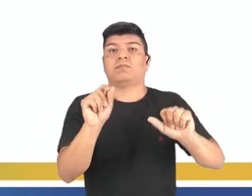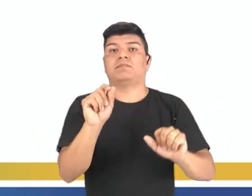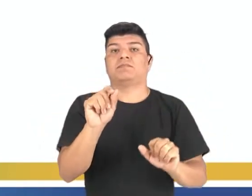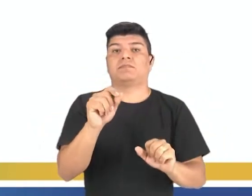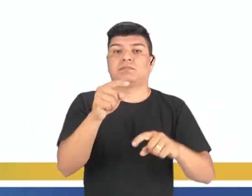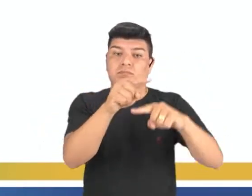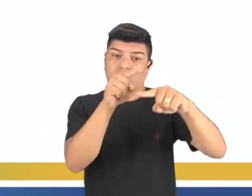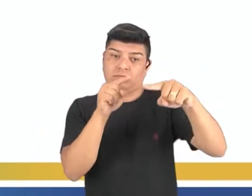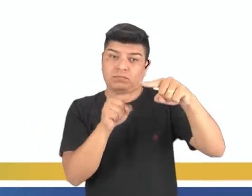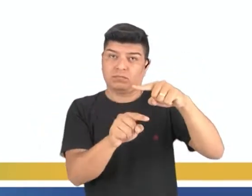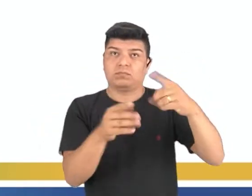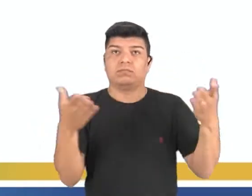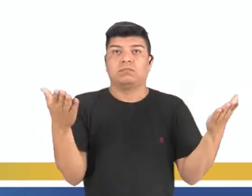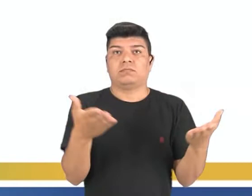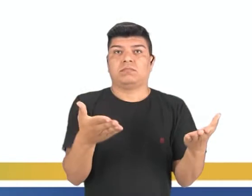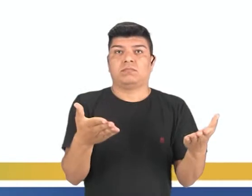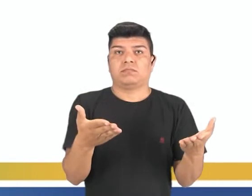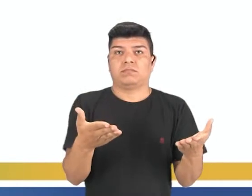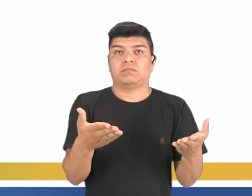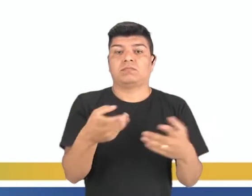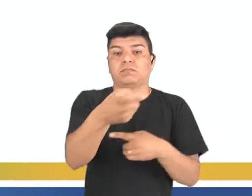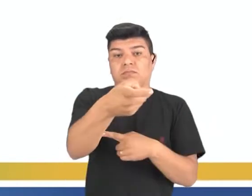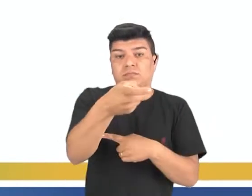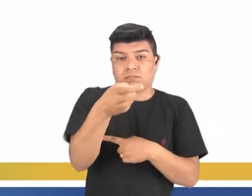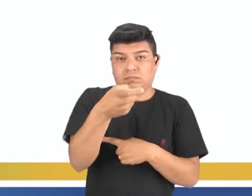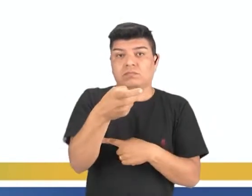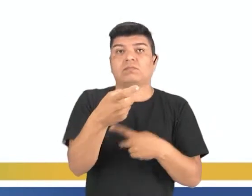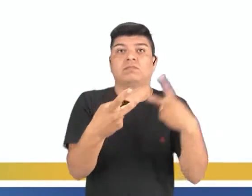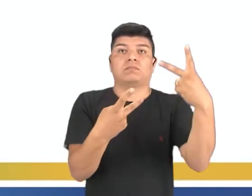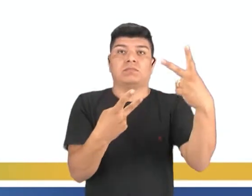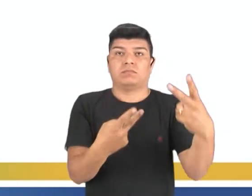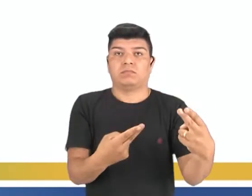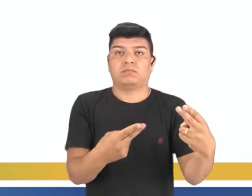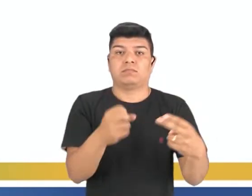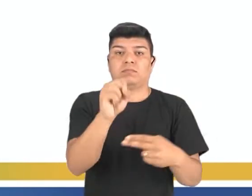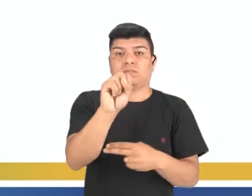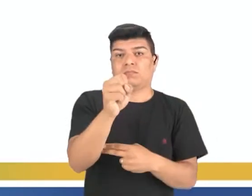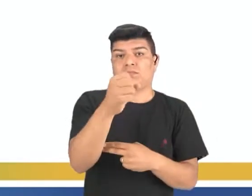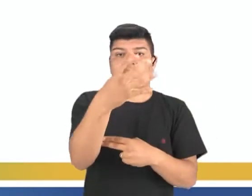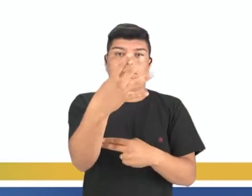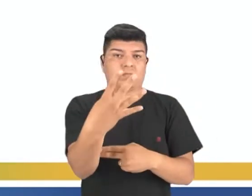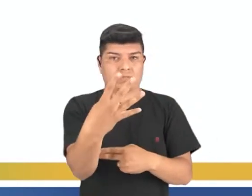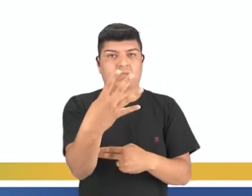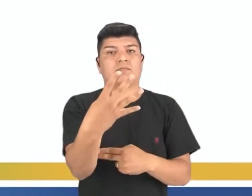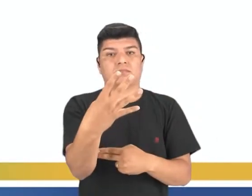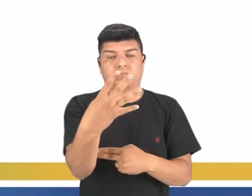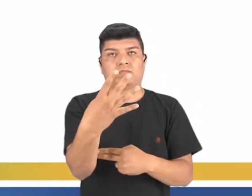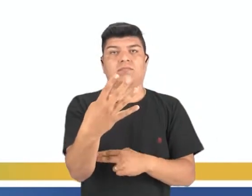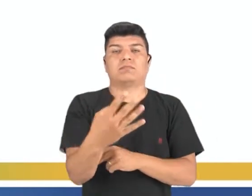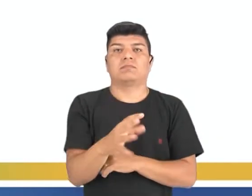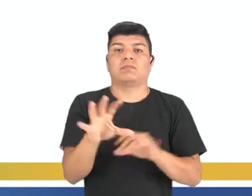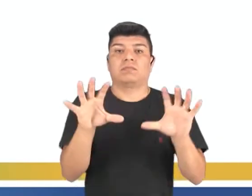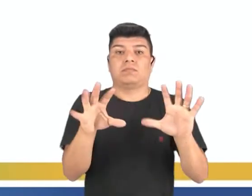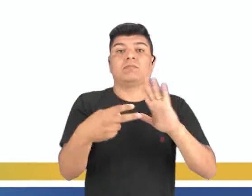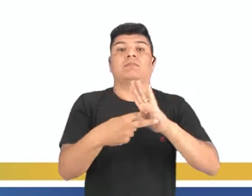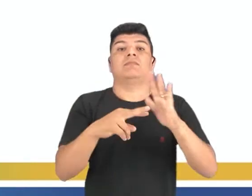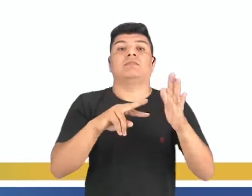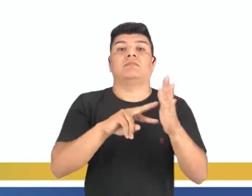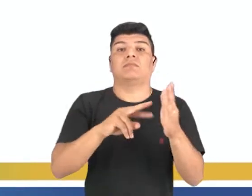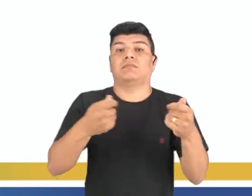de divisão. Fazendo essa divisão, nós temos um resultado igual a 84. Isso quer dizer